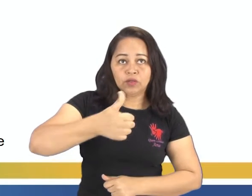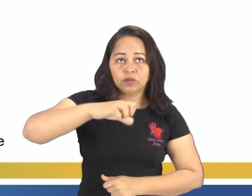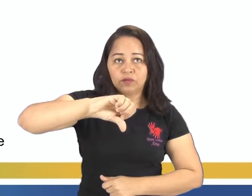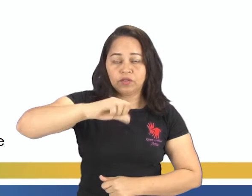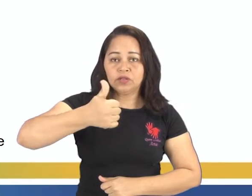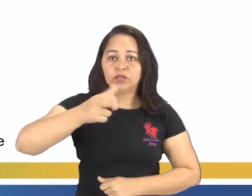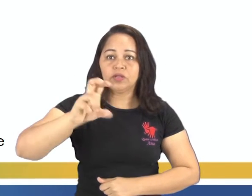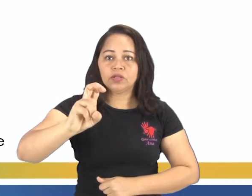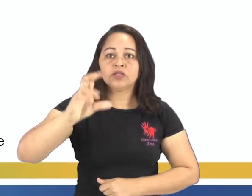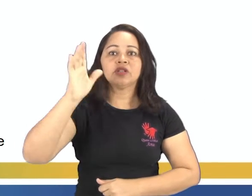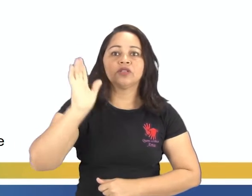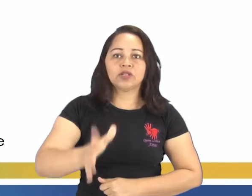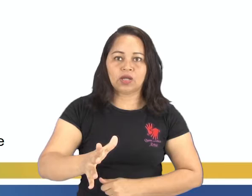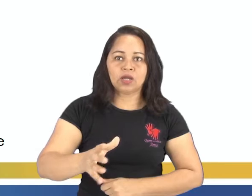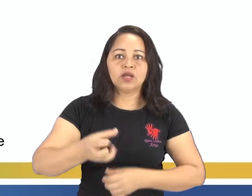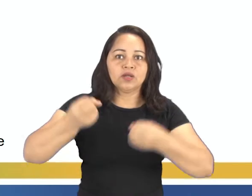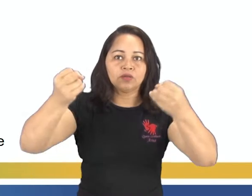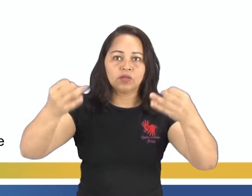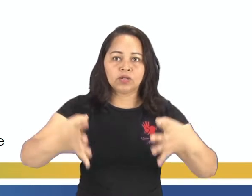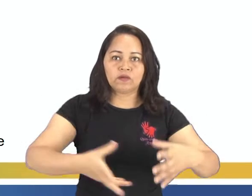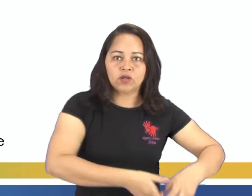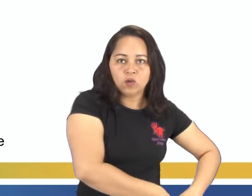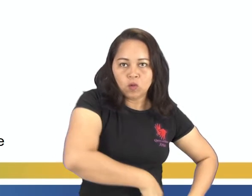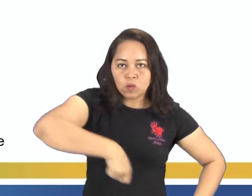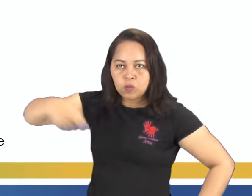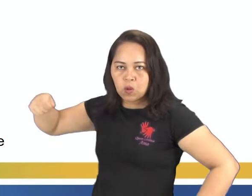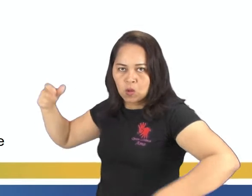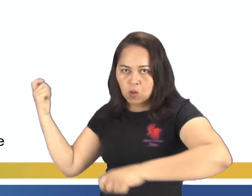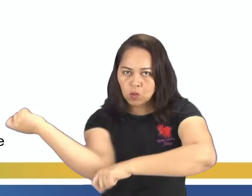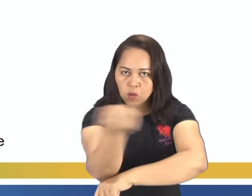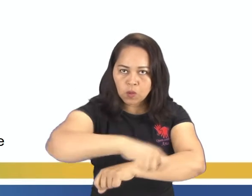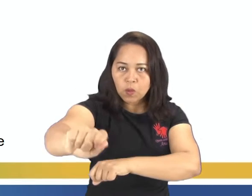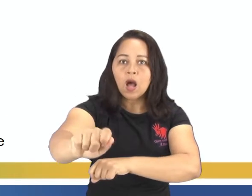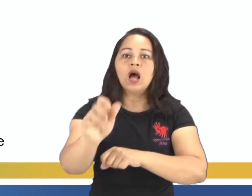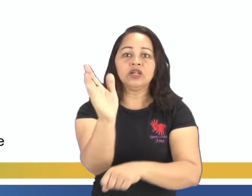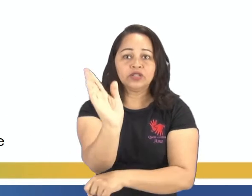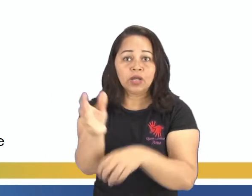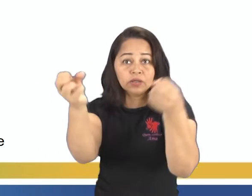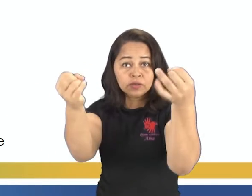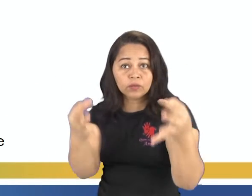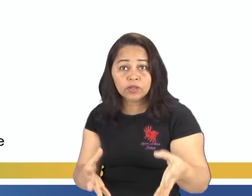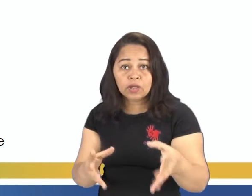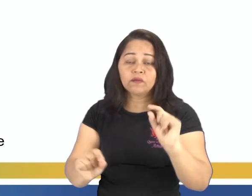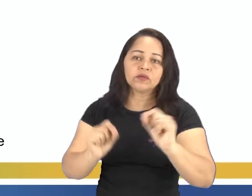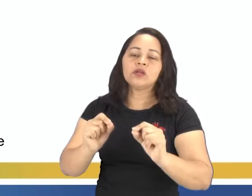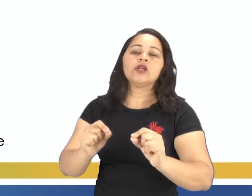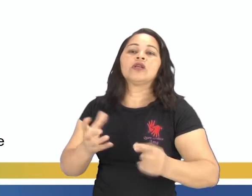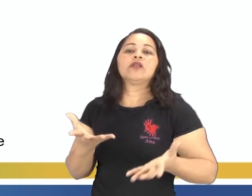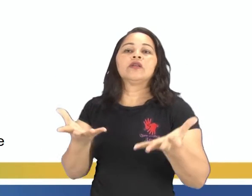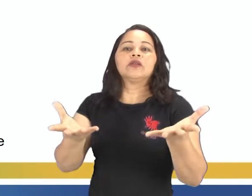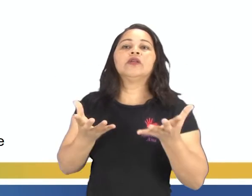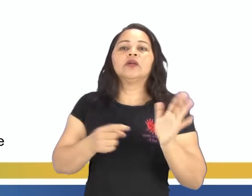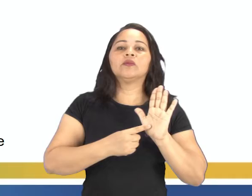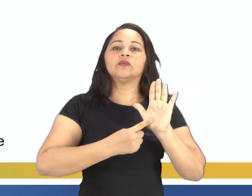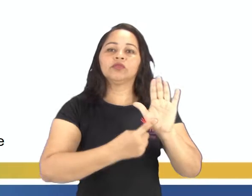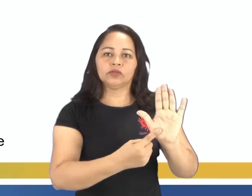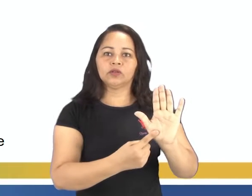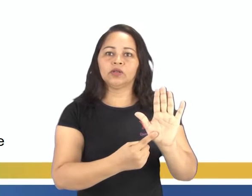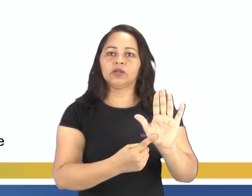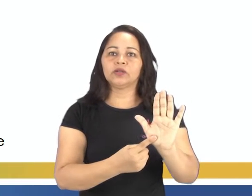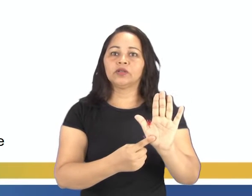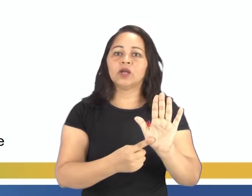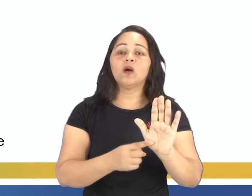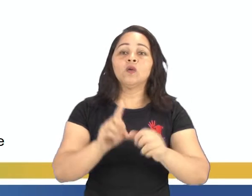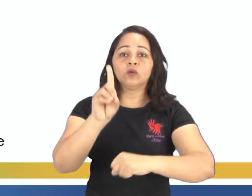um samurai injustiçado que procurava resgatar sua honra, revela o